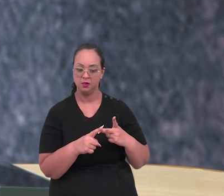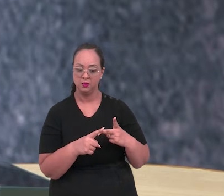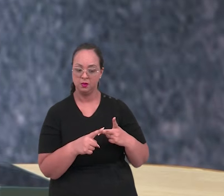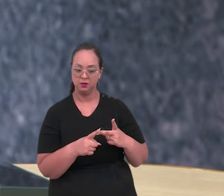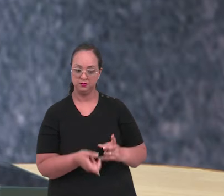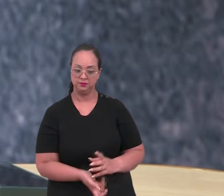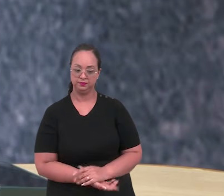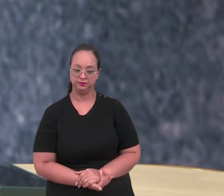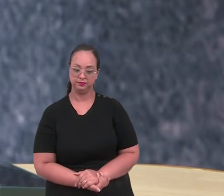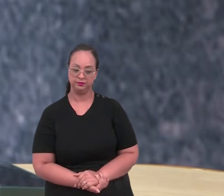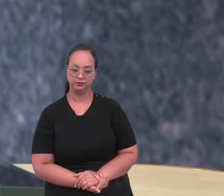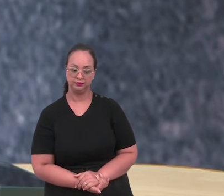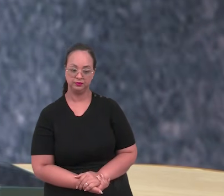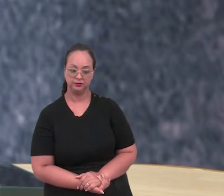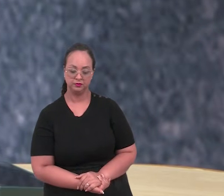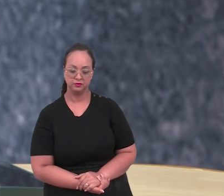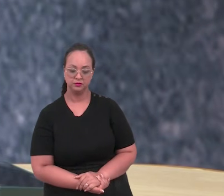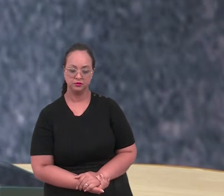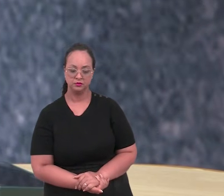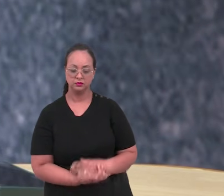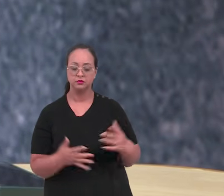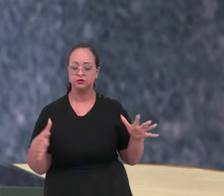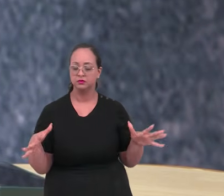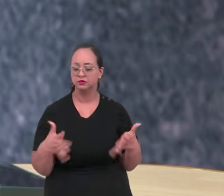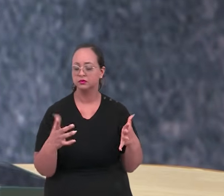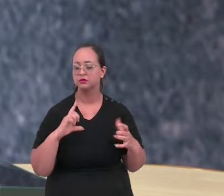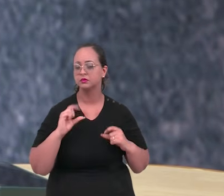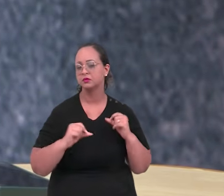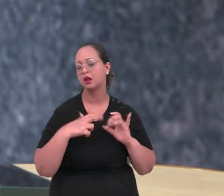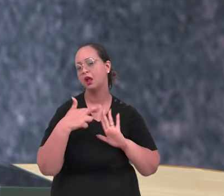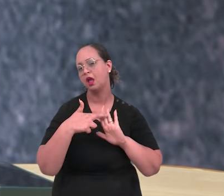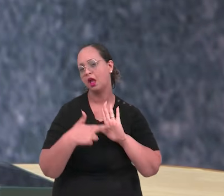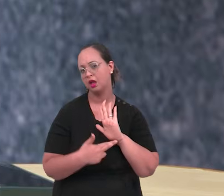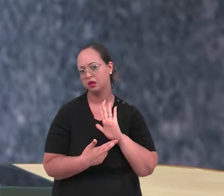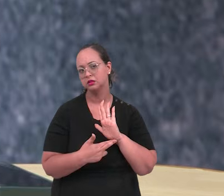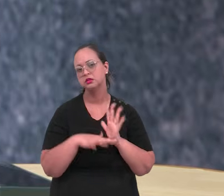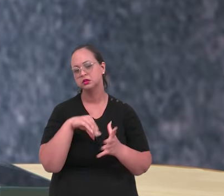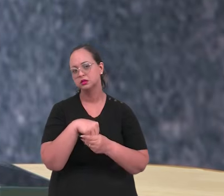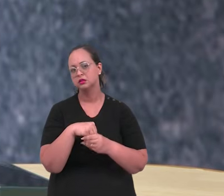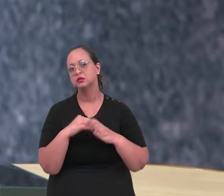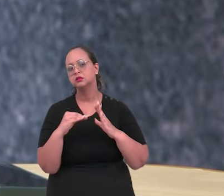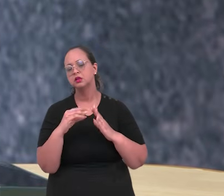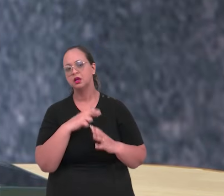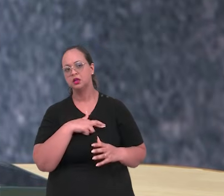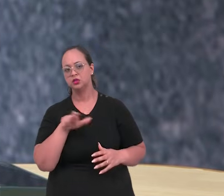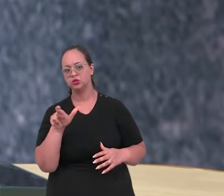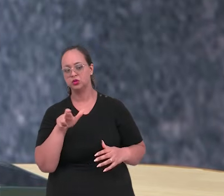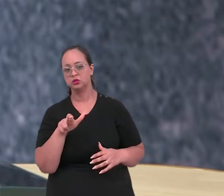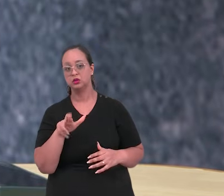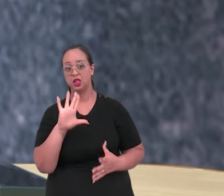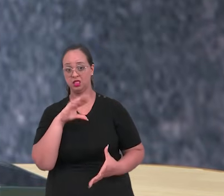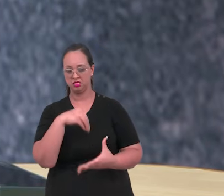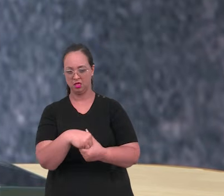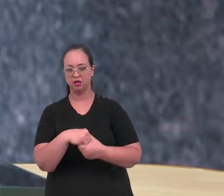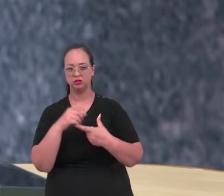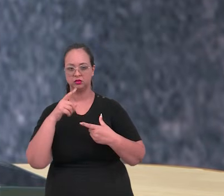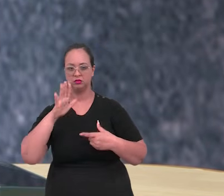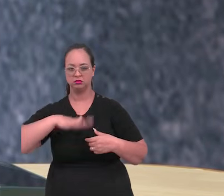atuação das ordens religiosas. Lembrando, até falamos nesses episódios anteriores, que havia dentro do